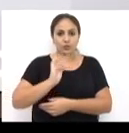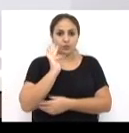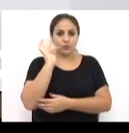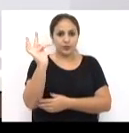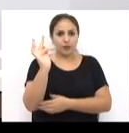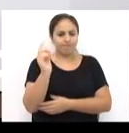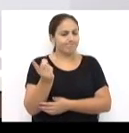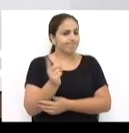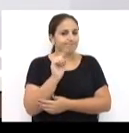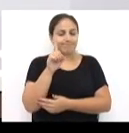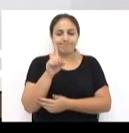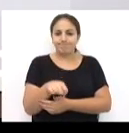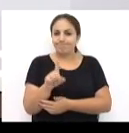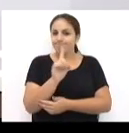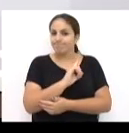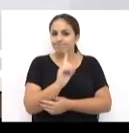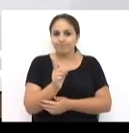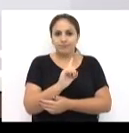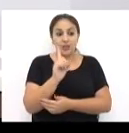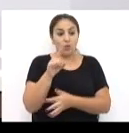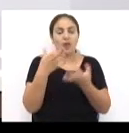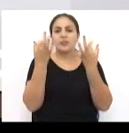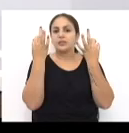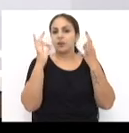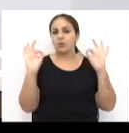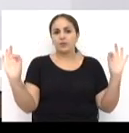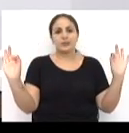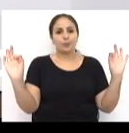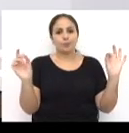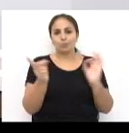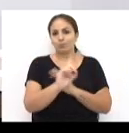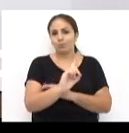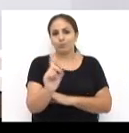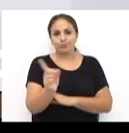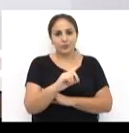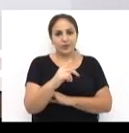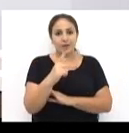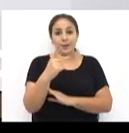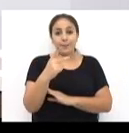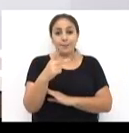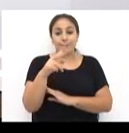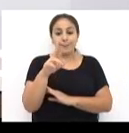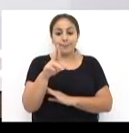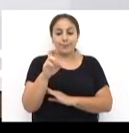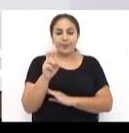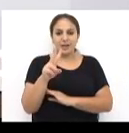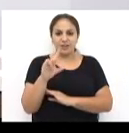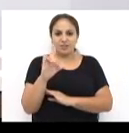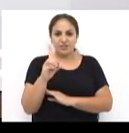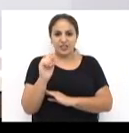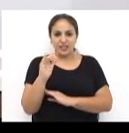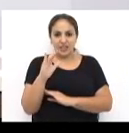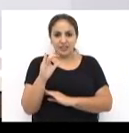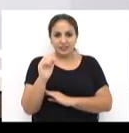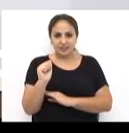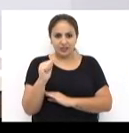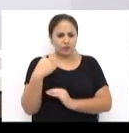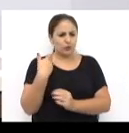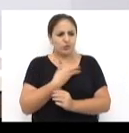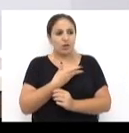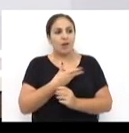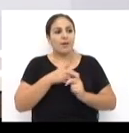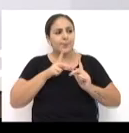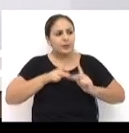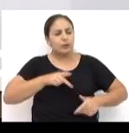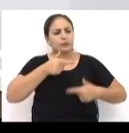Não é a salvação para os recursos da Previdência. Nós não podemos sobrecarregar o